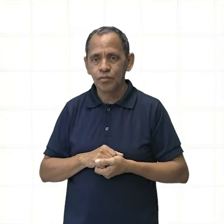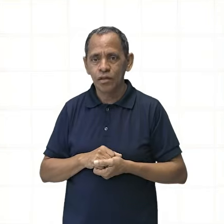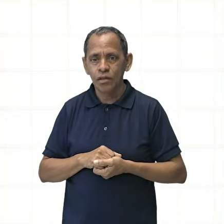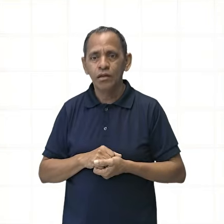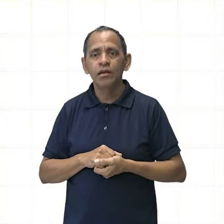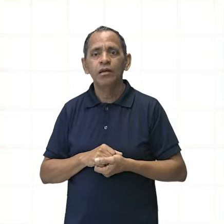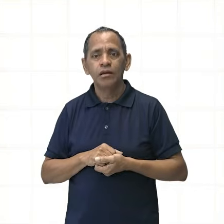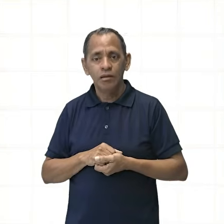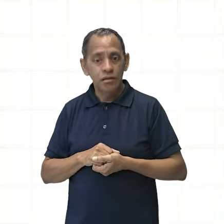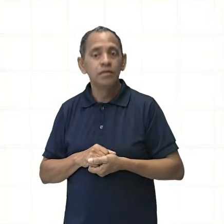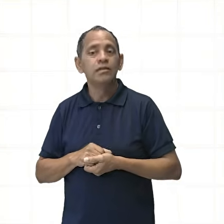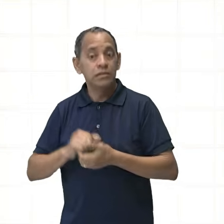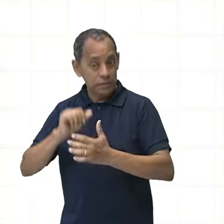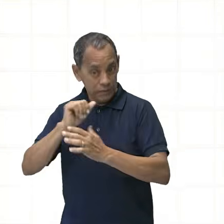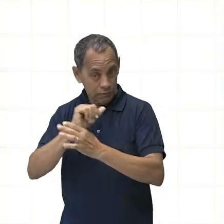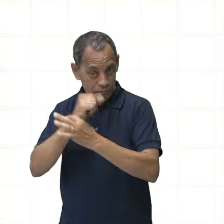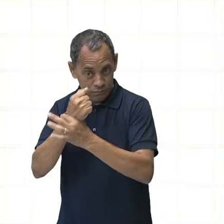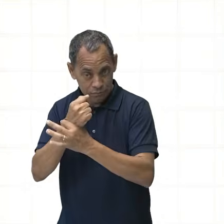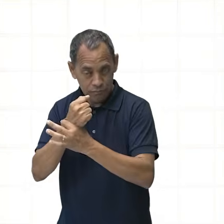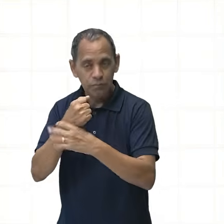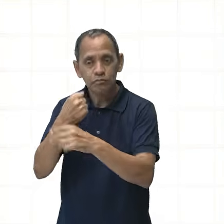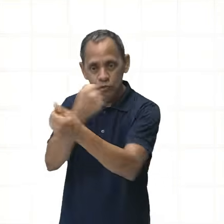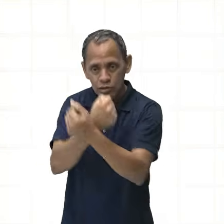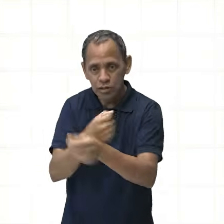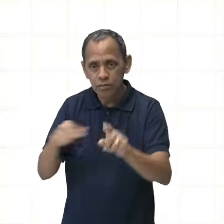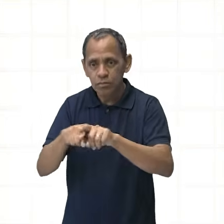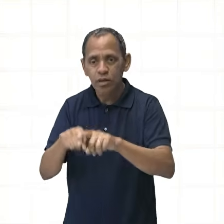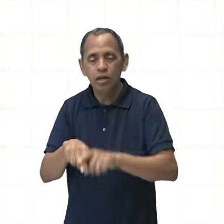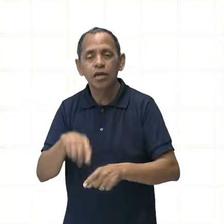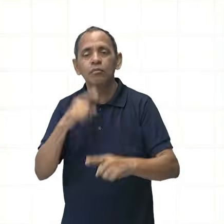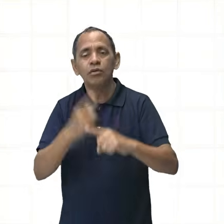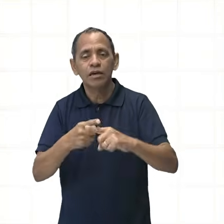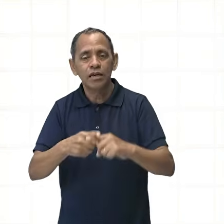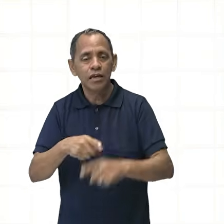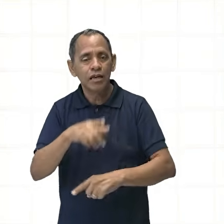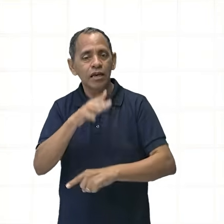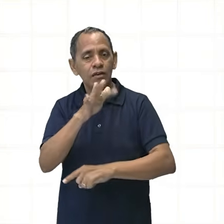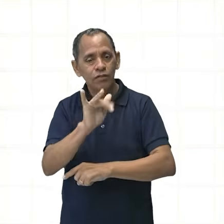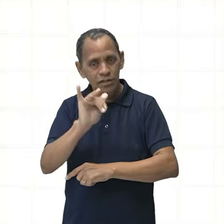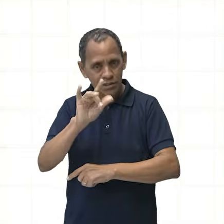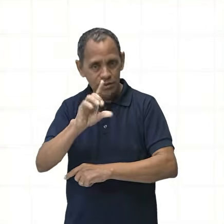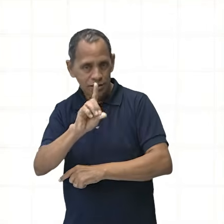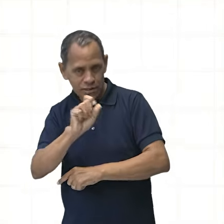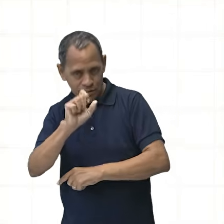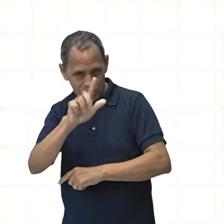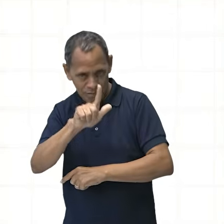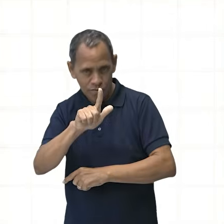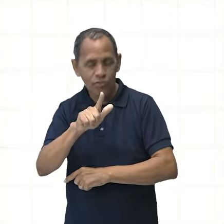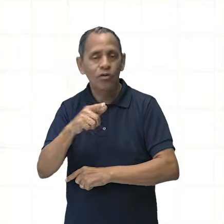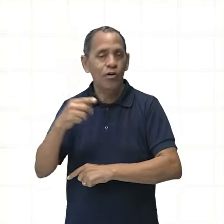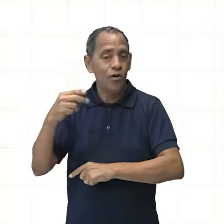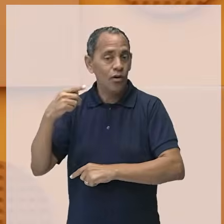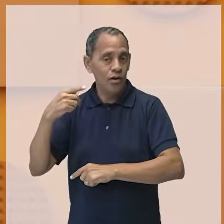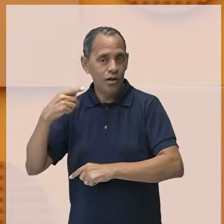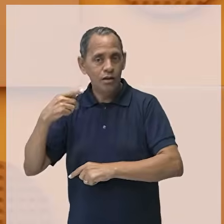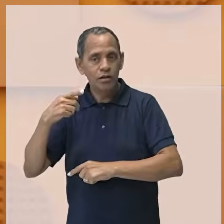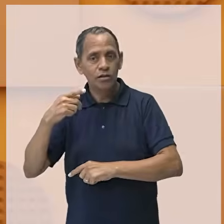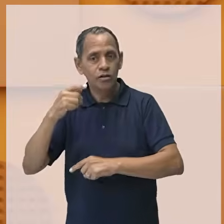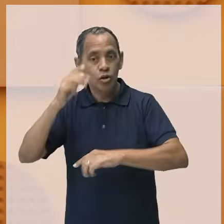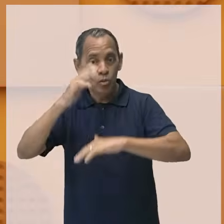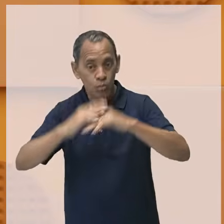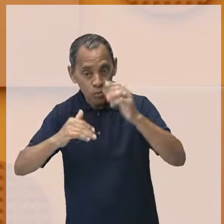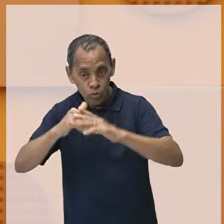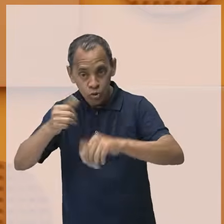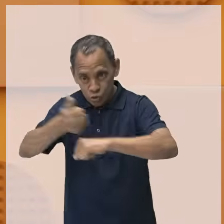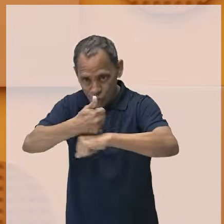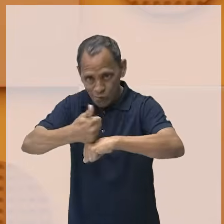há pouco. Ele mesmo vai se defender, até porque o Fidel Castro ele era advogado,